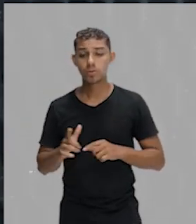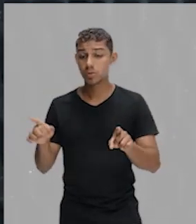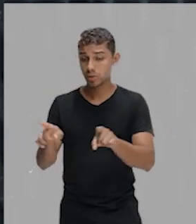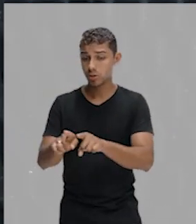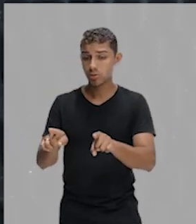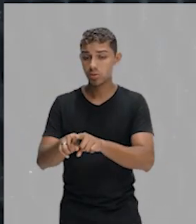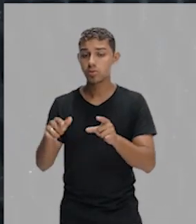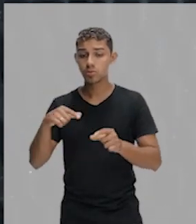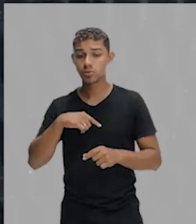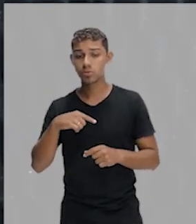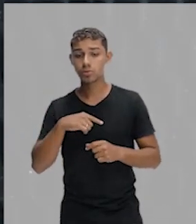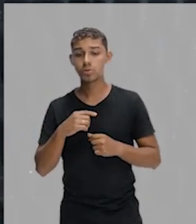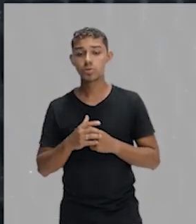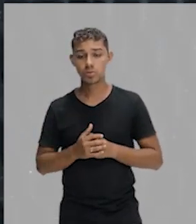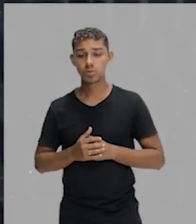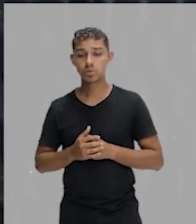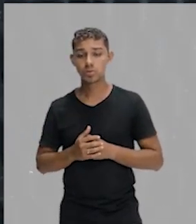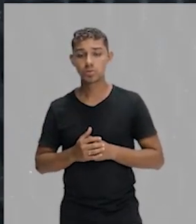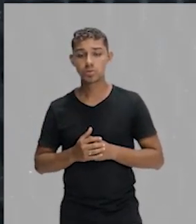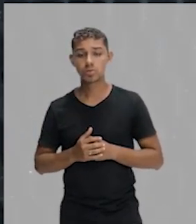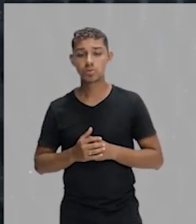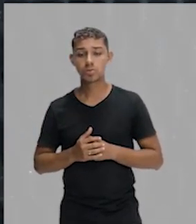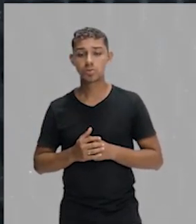também aqui final,